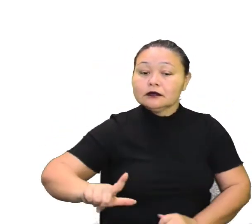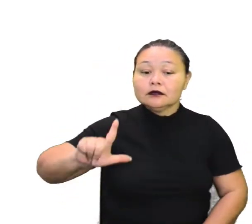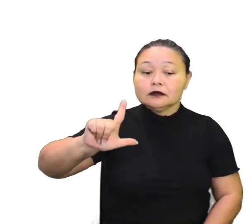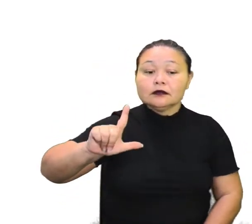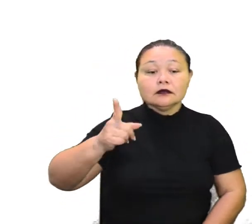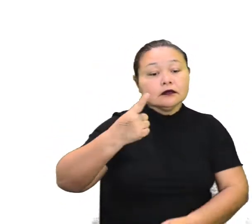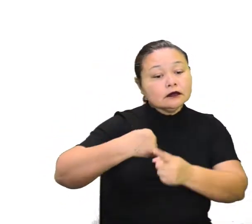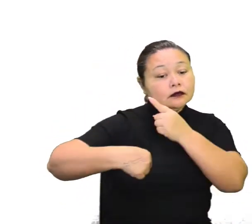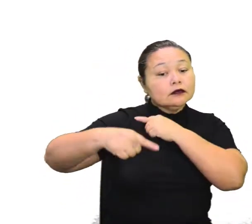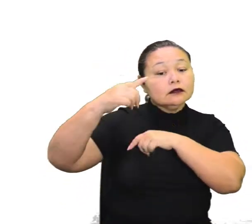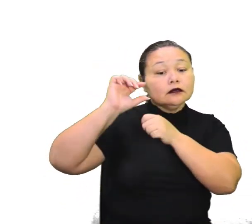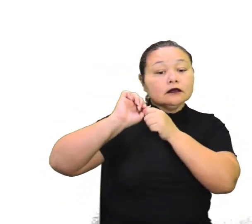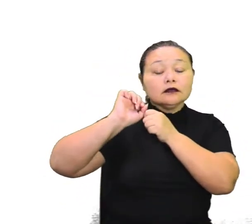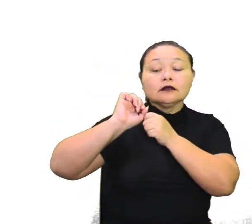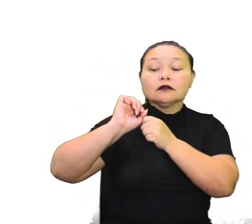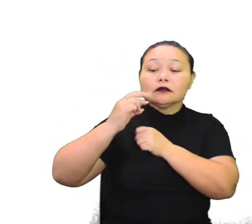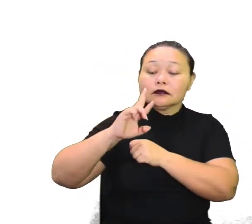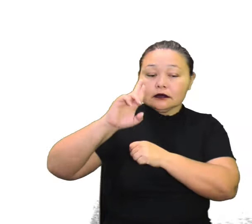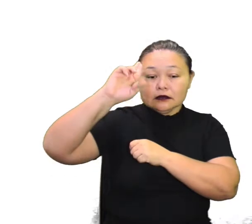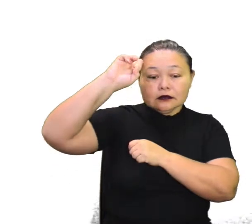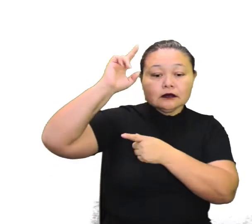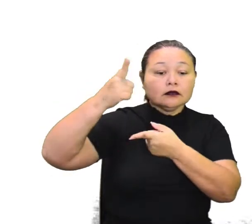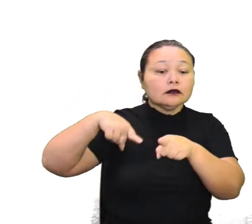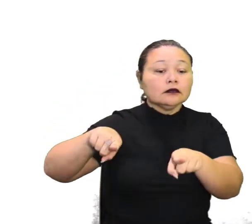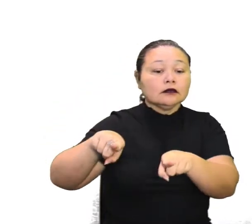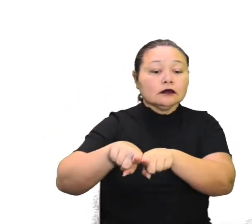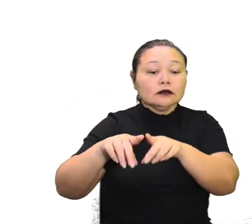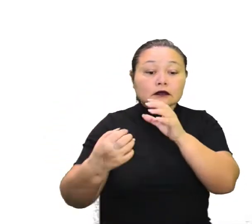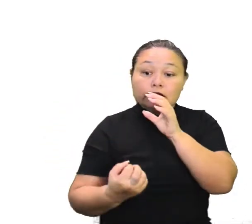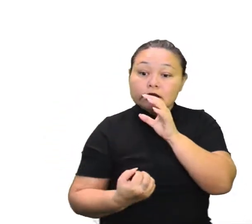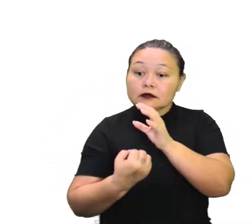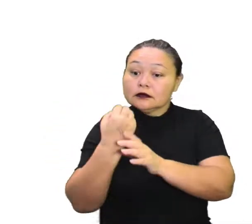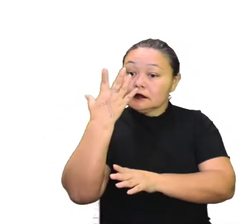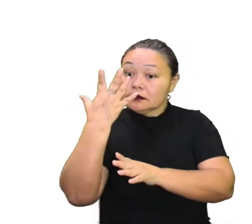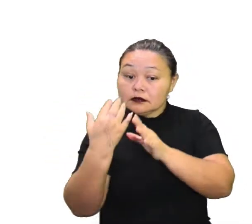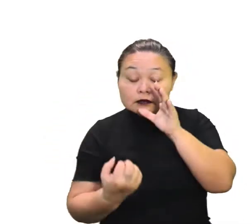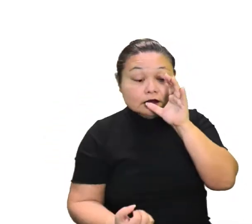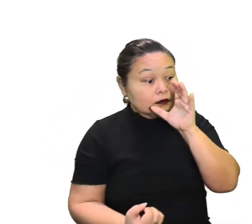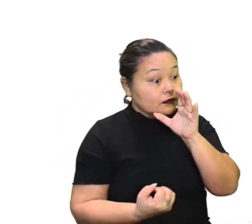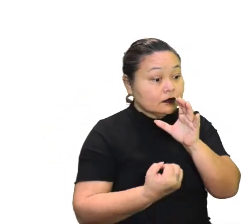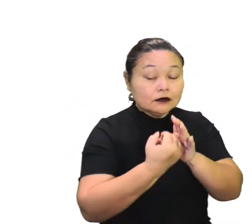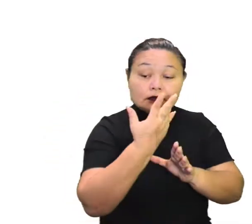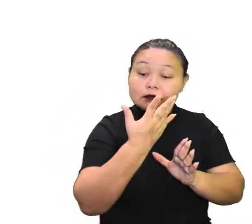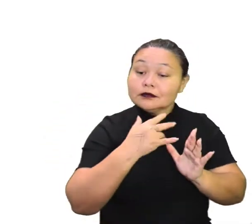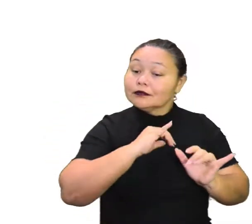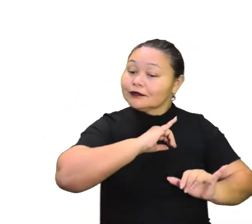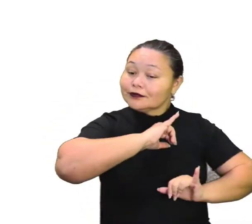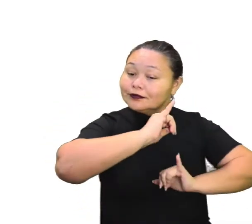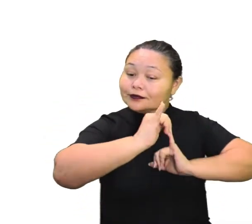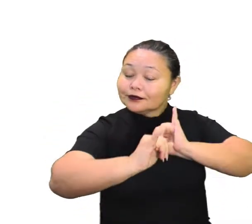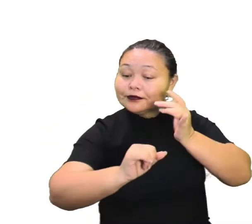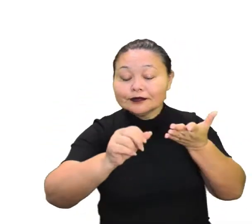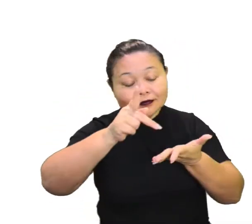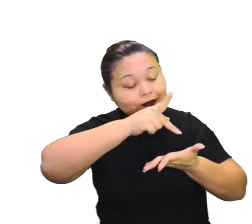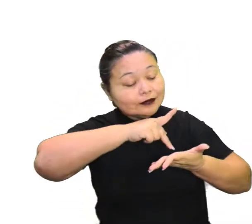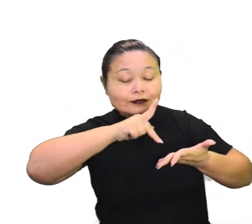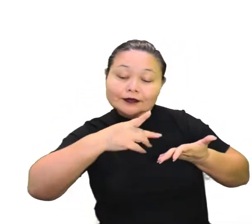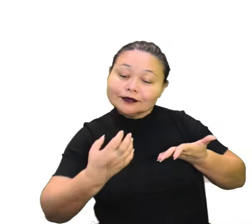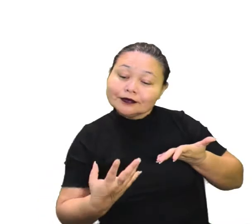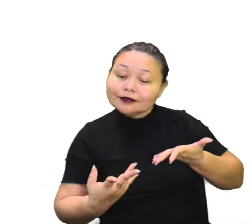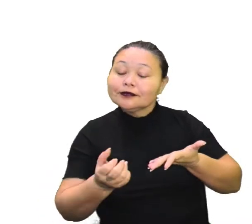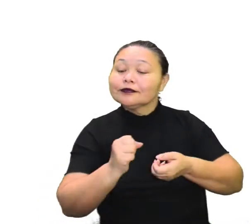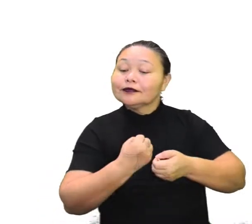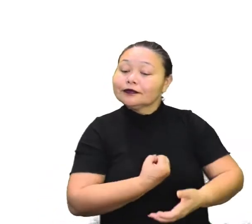da antiguidade greco-romana, quando também surgiram as primeiras manifestações poéticas da